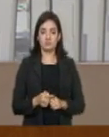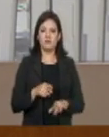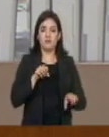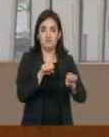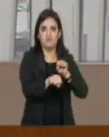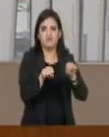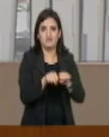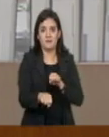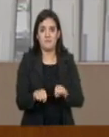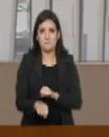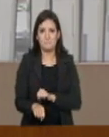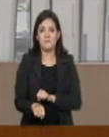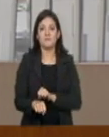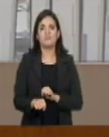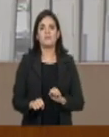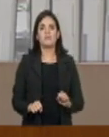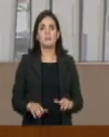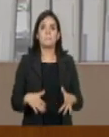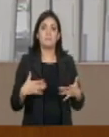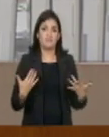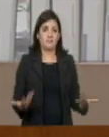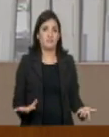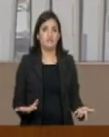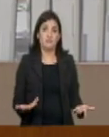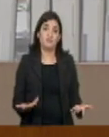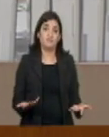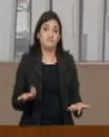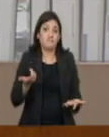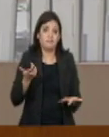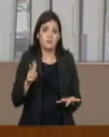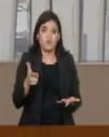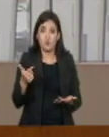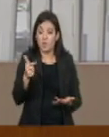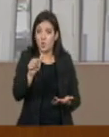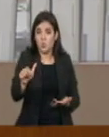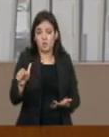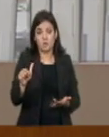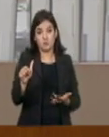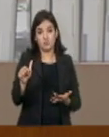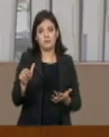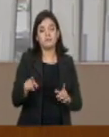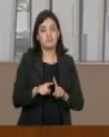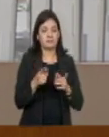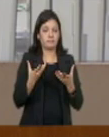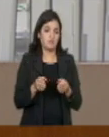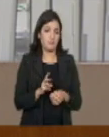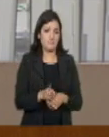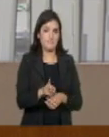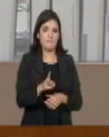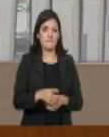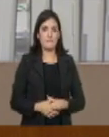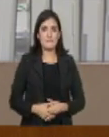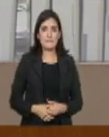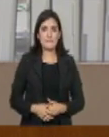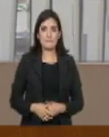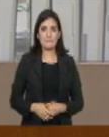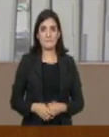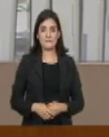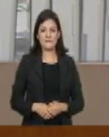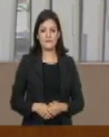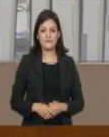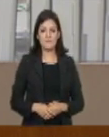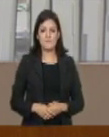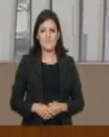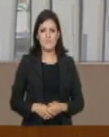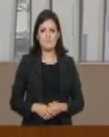automóvel, não entra outros casos. Mas, enfim, vamos adiante. Ante o